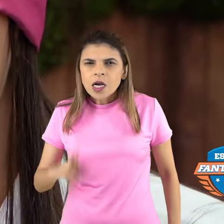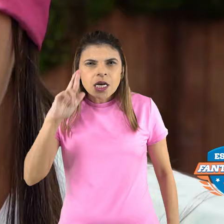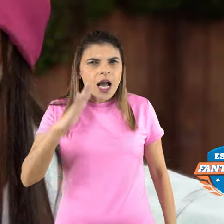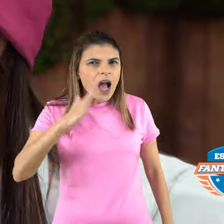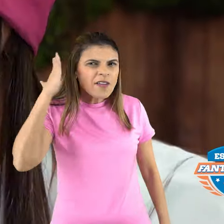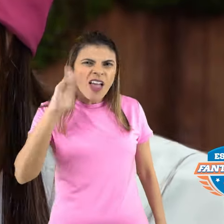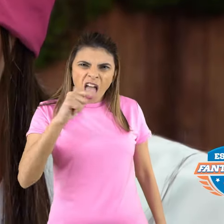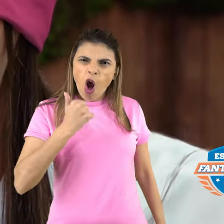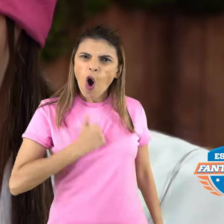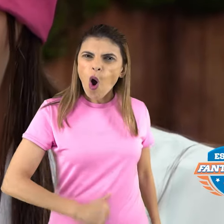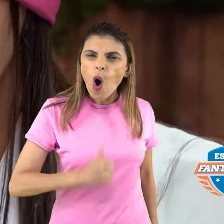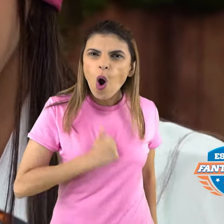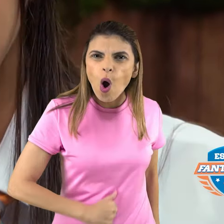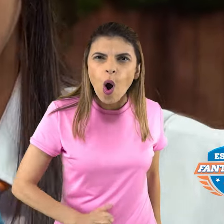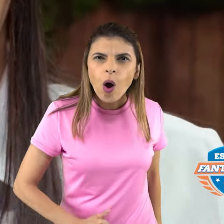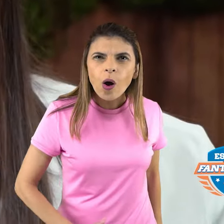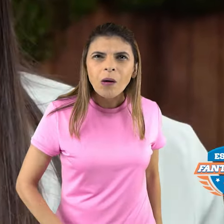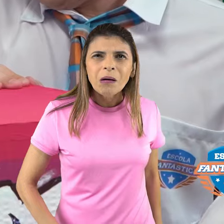isso aqui é um cocô?